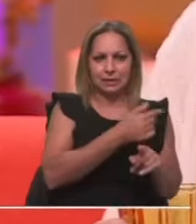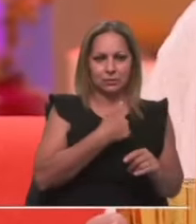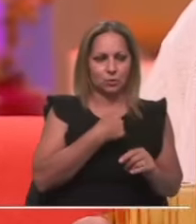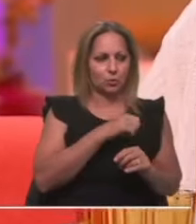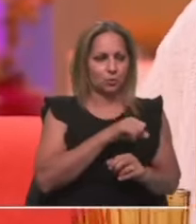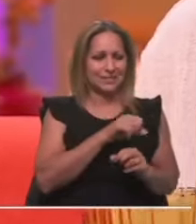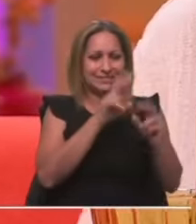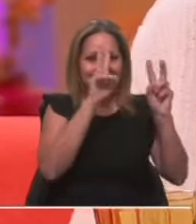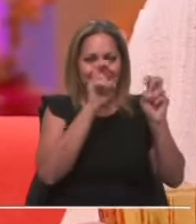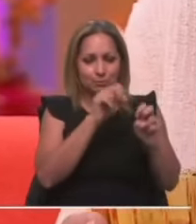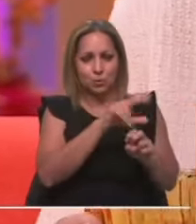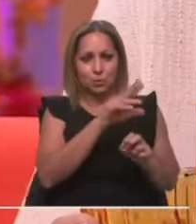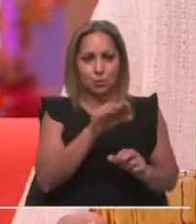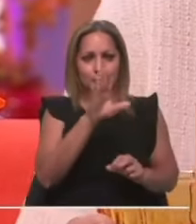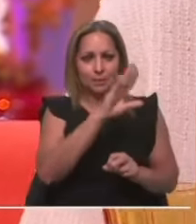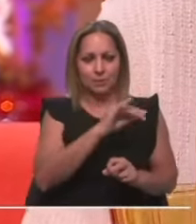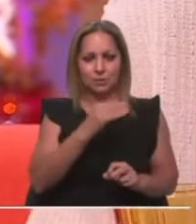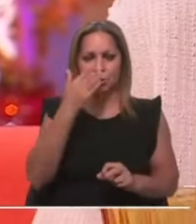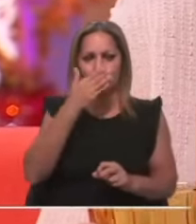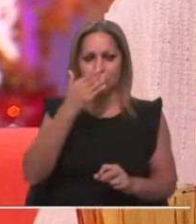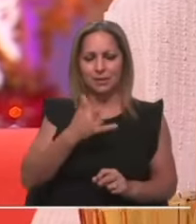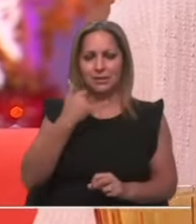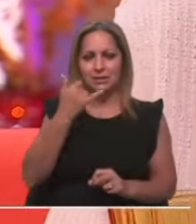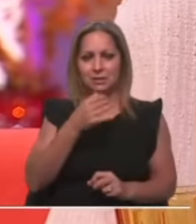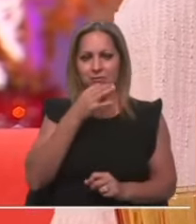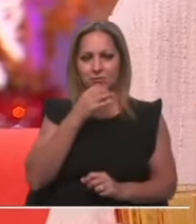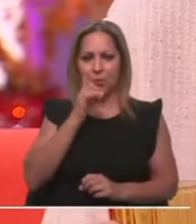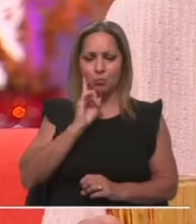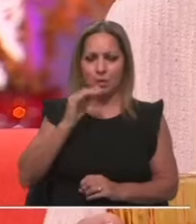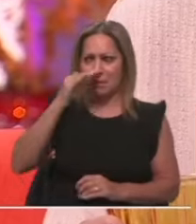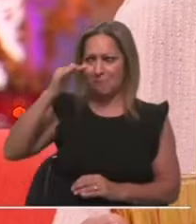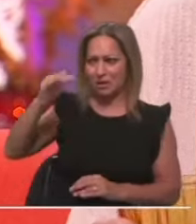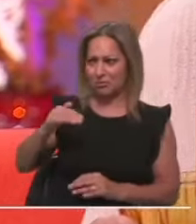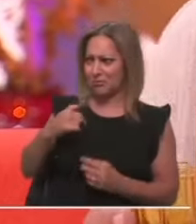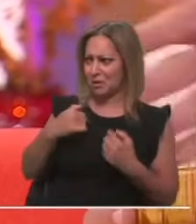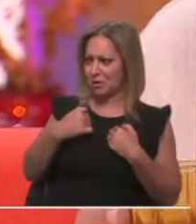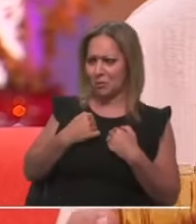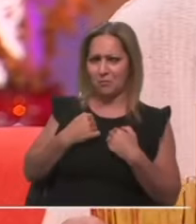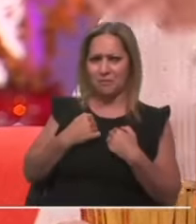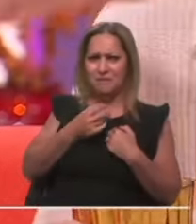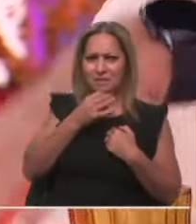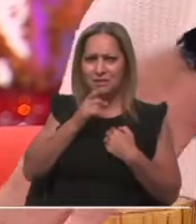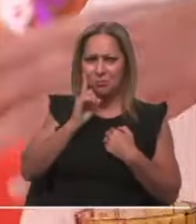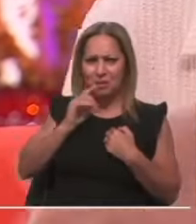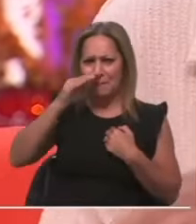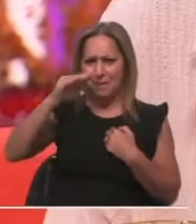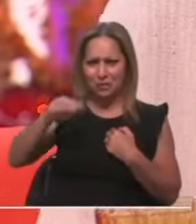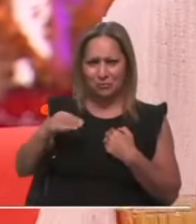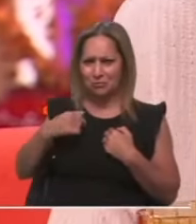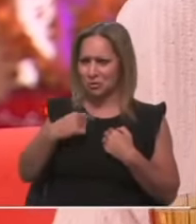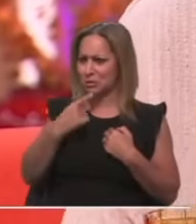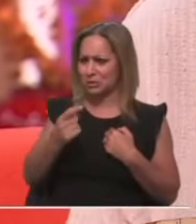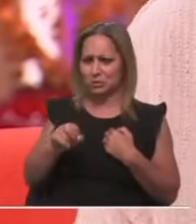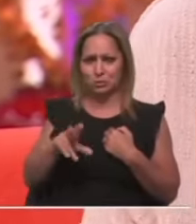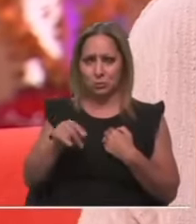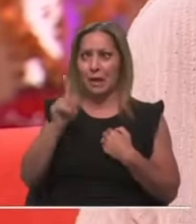puxar no dia seguinte fala-me nas mulhers mais novas Não eu nunca puxei nunca lhe disse se queria mulheres mais novas ou não queria foi